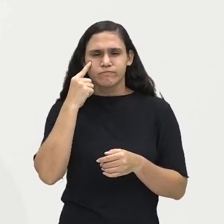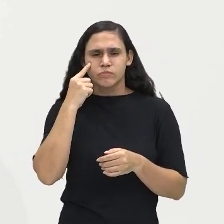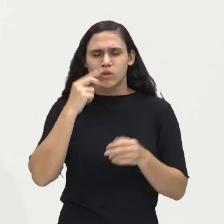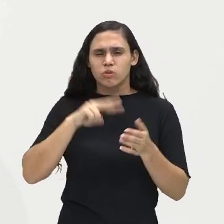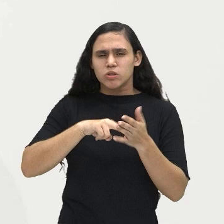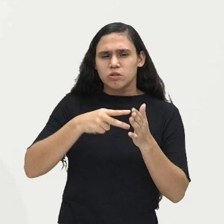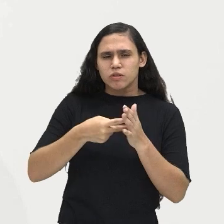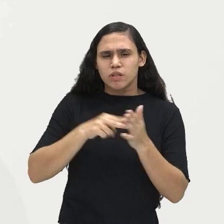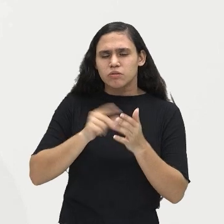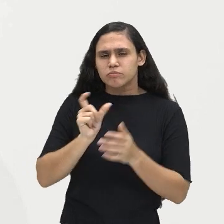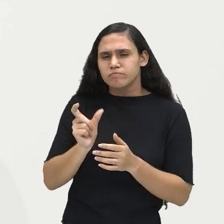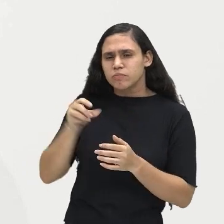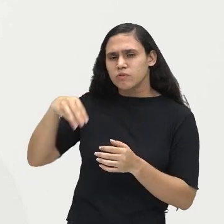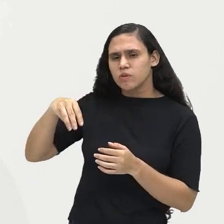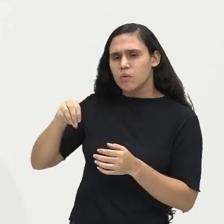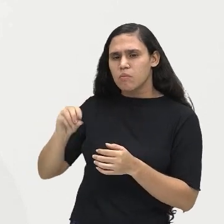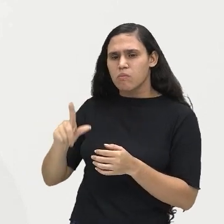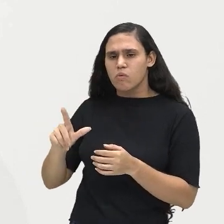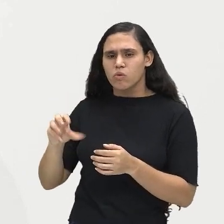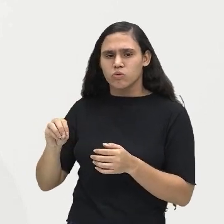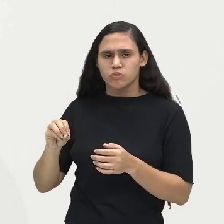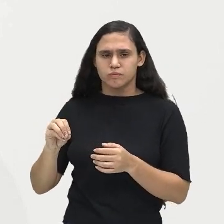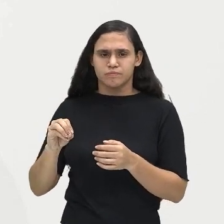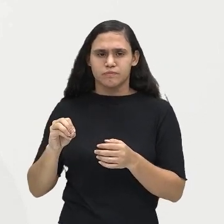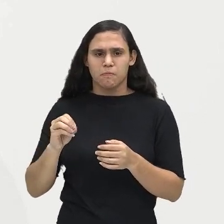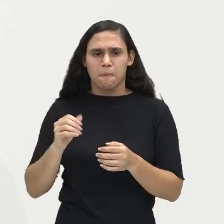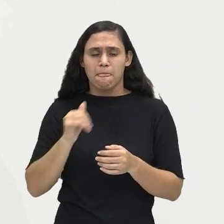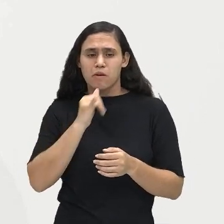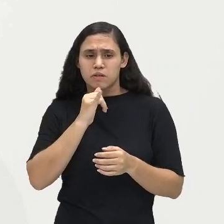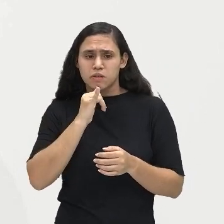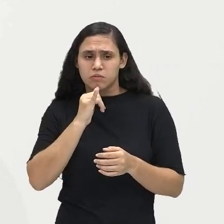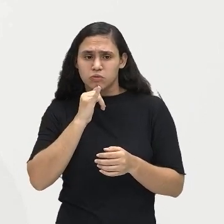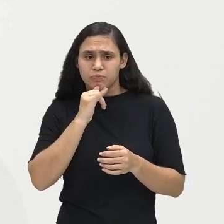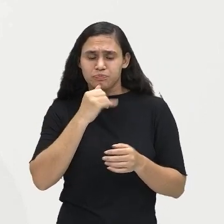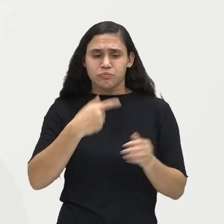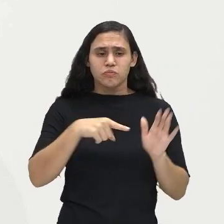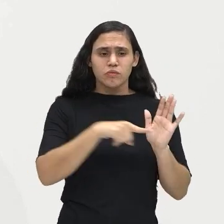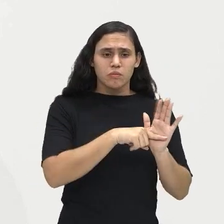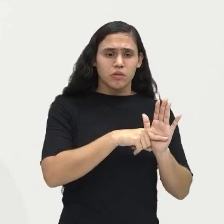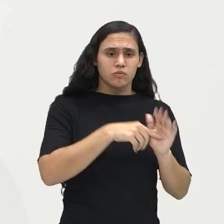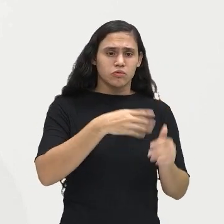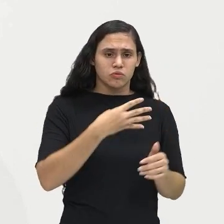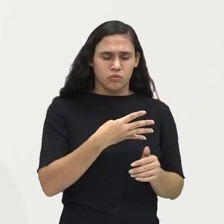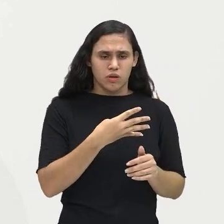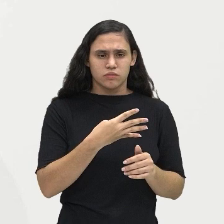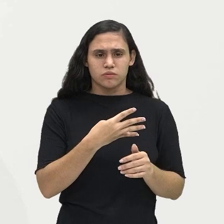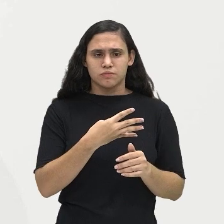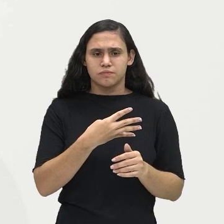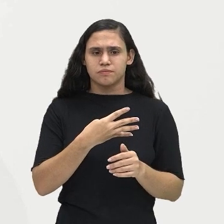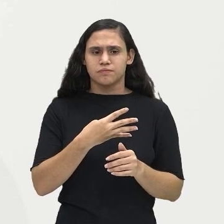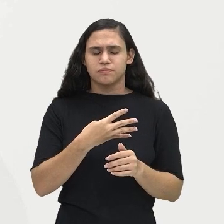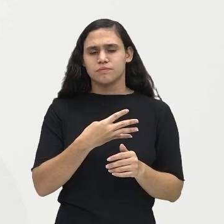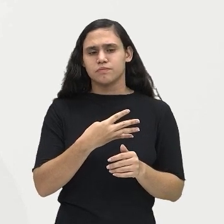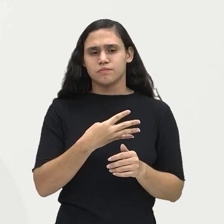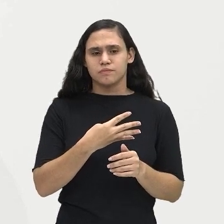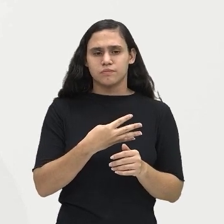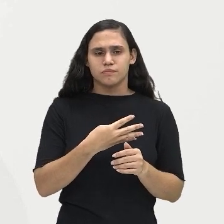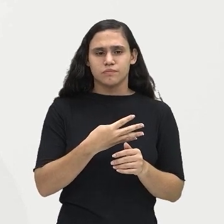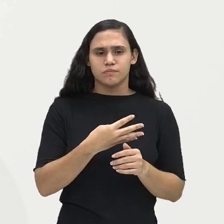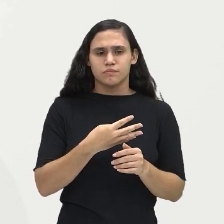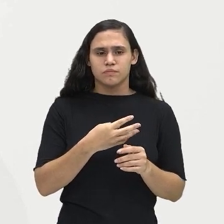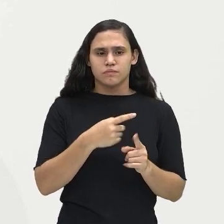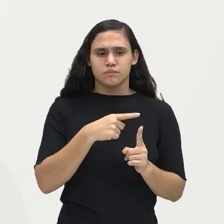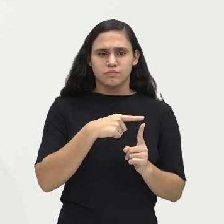maior. Bom, exemplo. Menos 4, atenção, menos